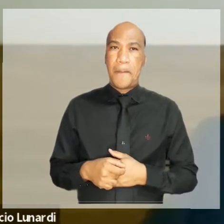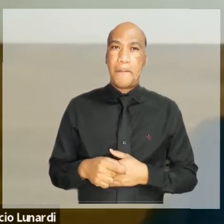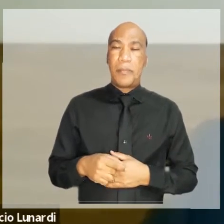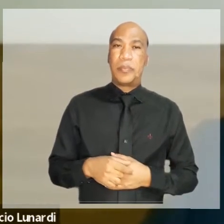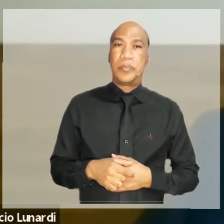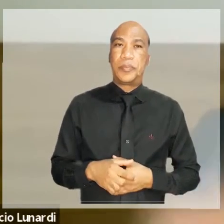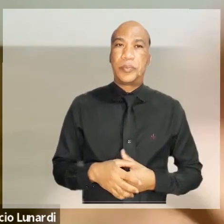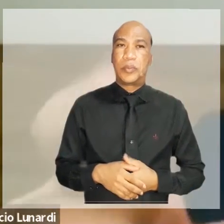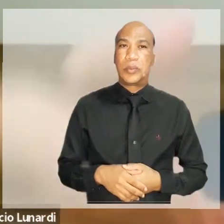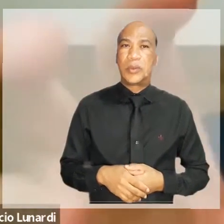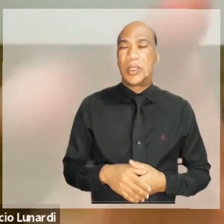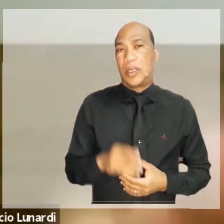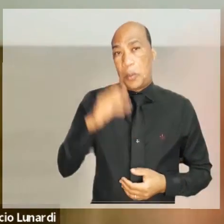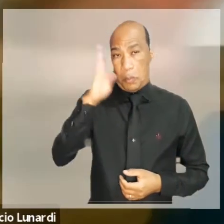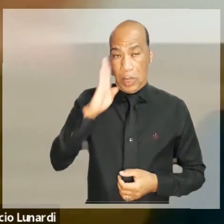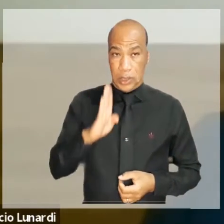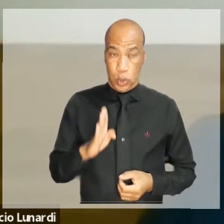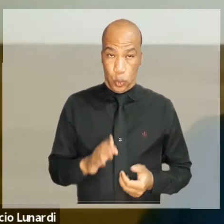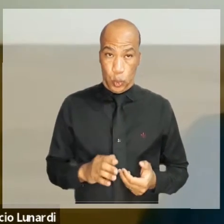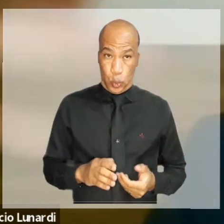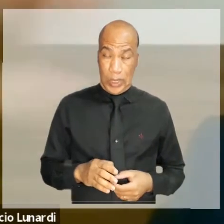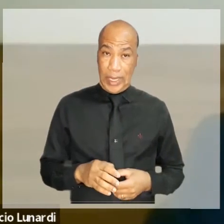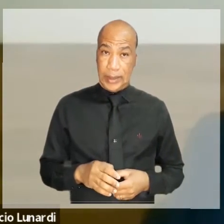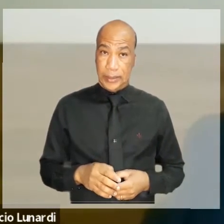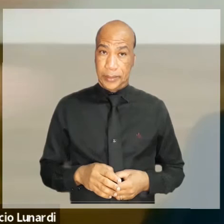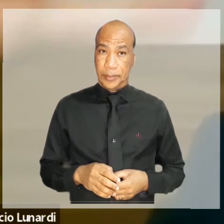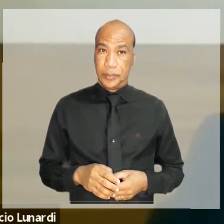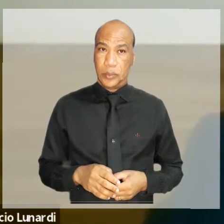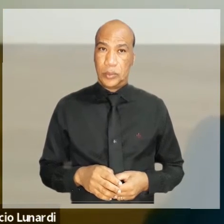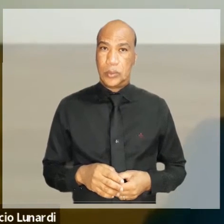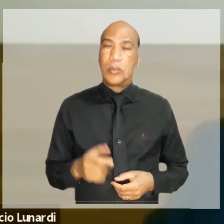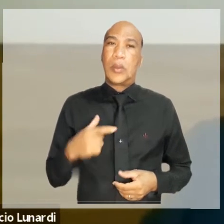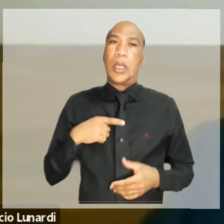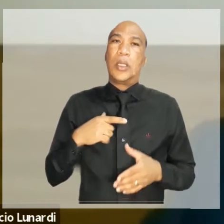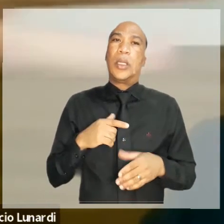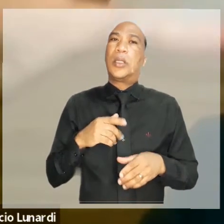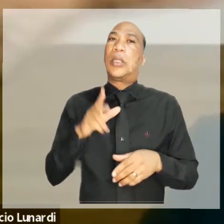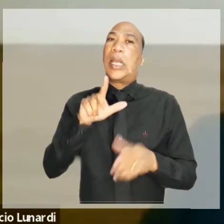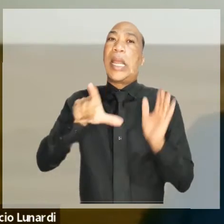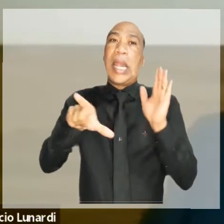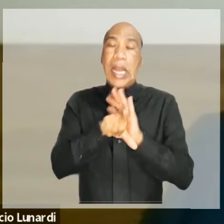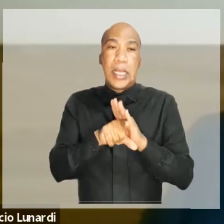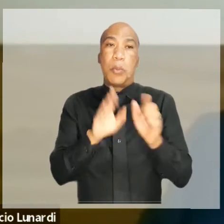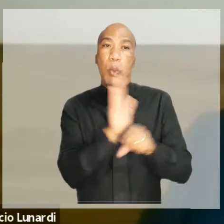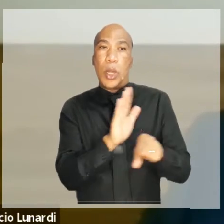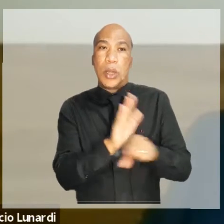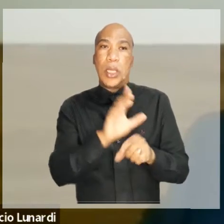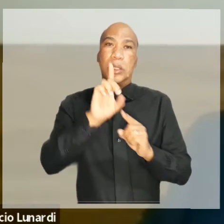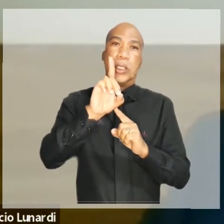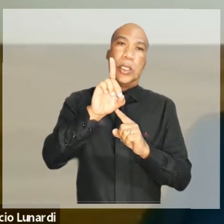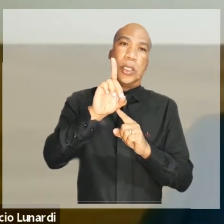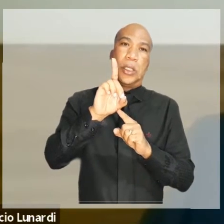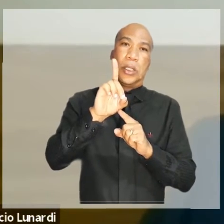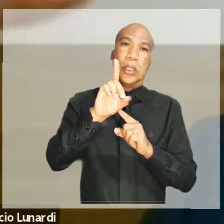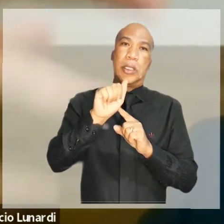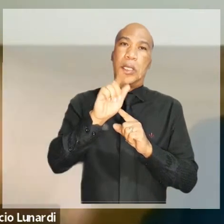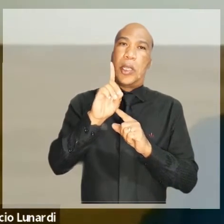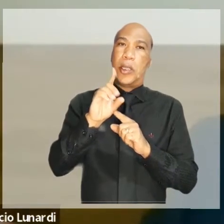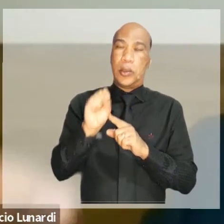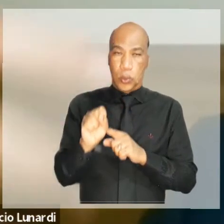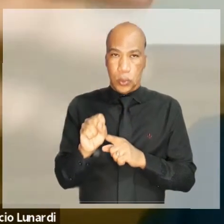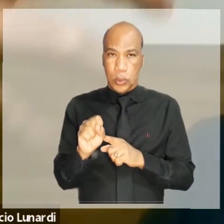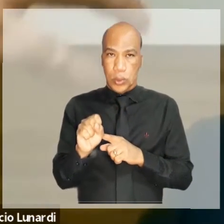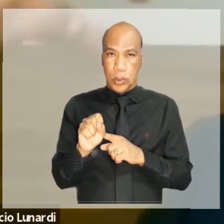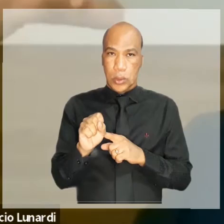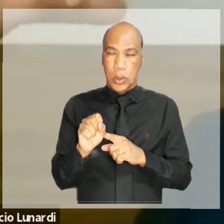O Brasil, ele recentemente, né, a gente talvez até tardiamente, a gente tem, né, a Lei Geral de Proteção de